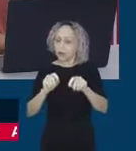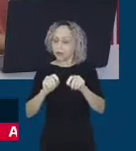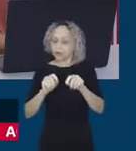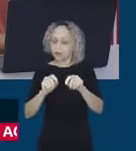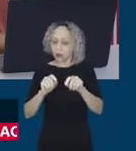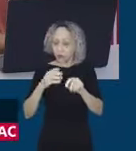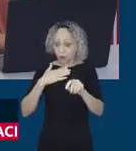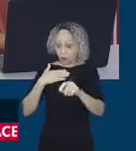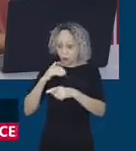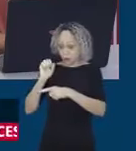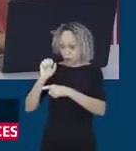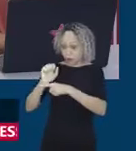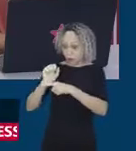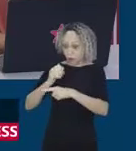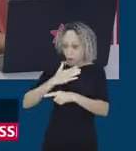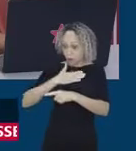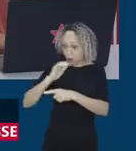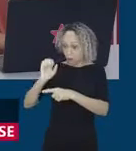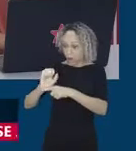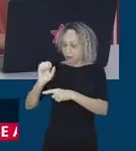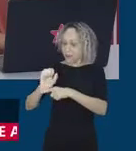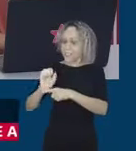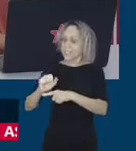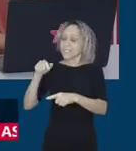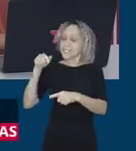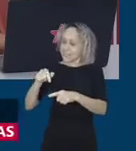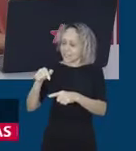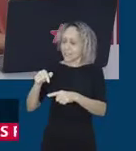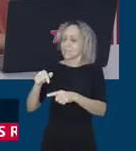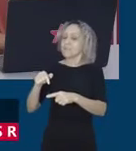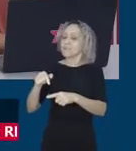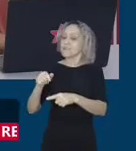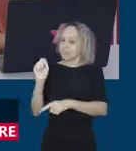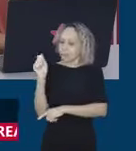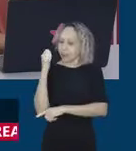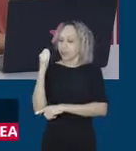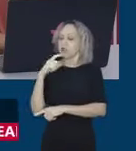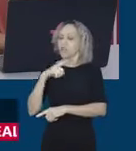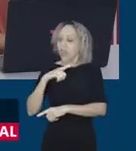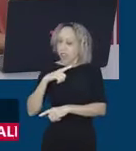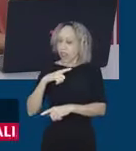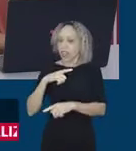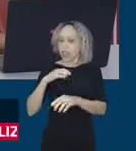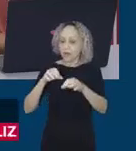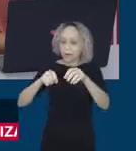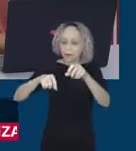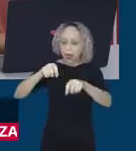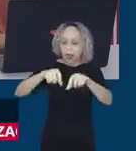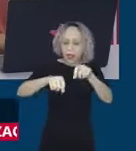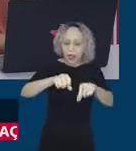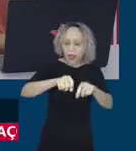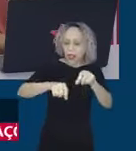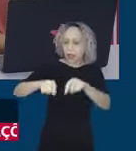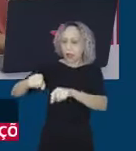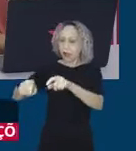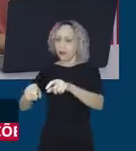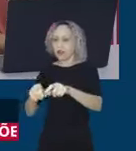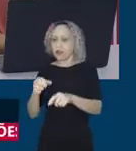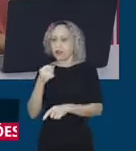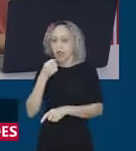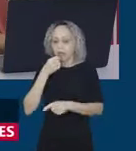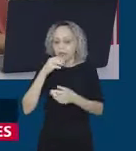encontrado, sim, nas vinícolas. Então, estamos indo bem. Eu acho que há uma sintonia boa entre